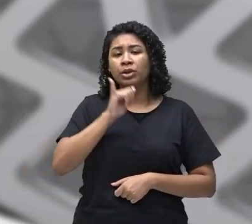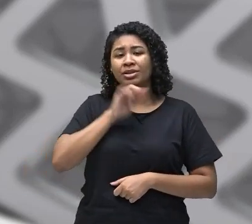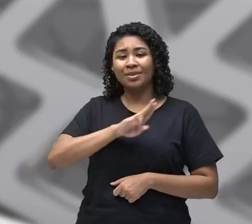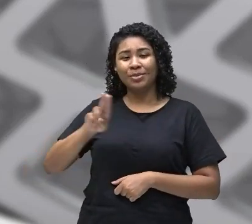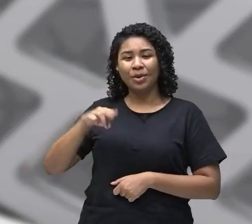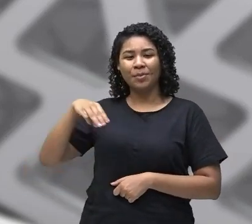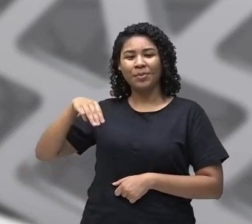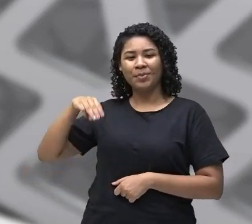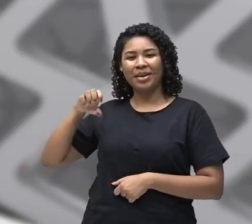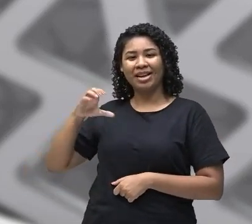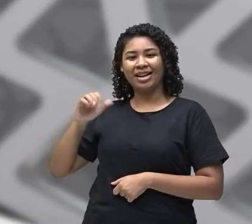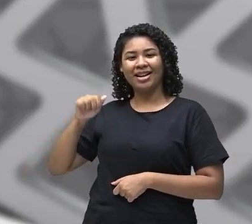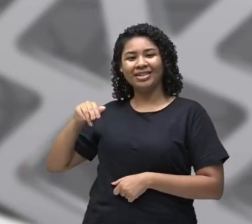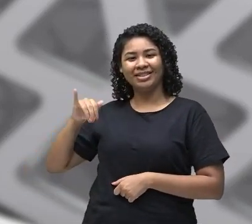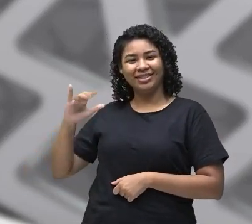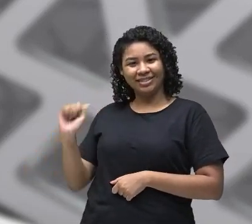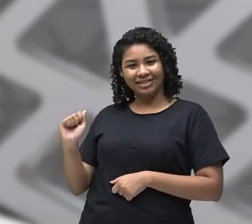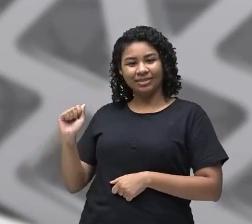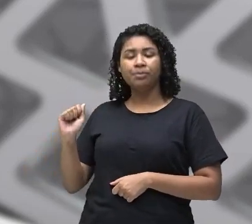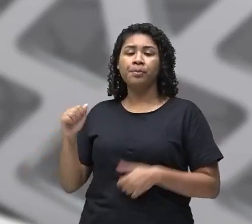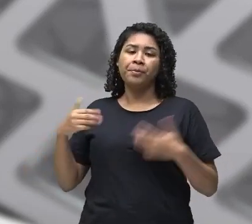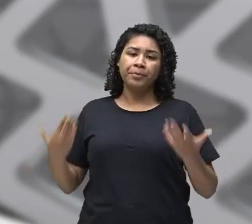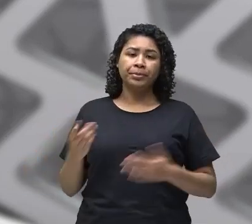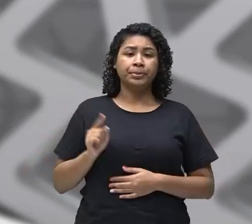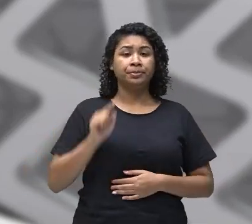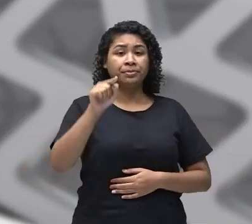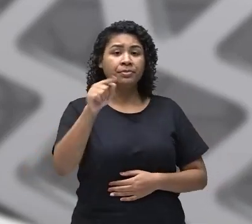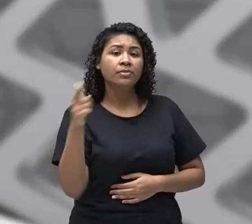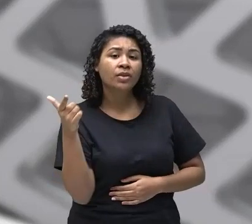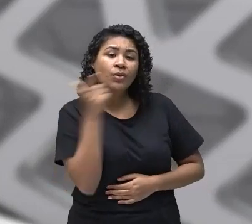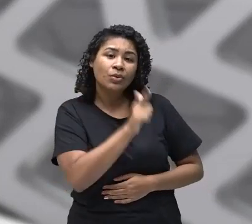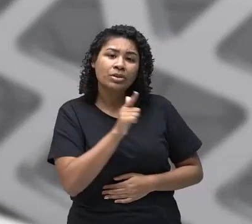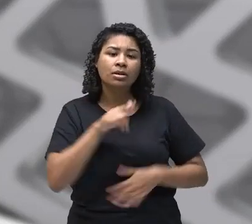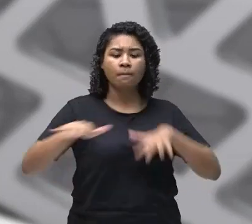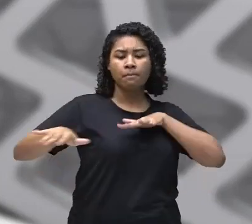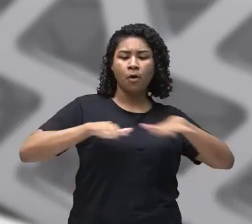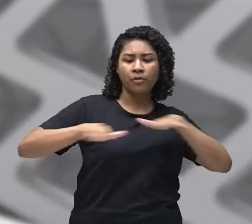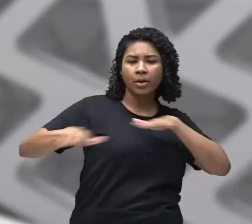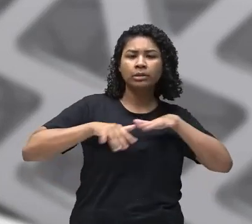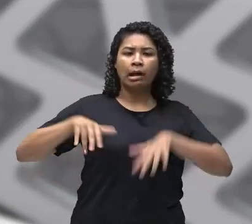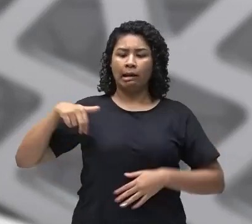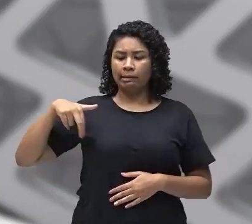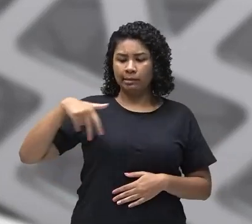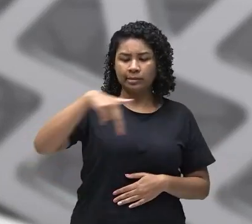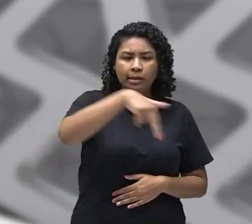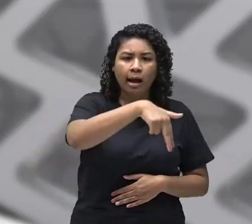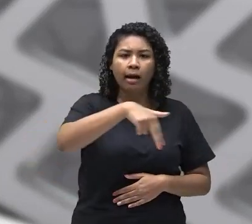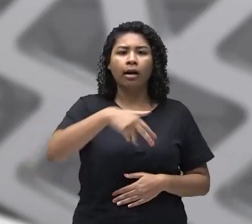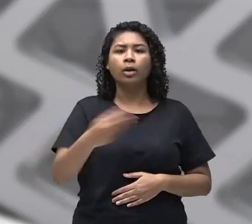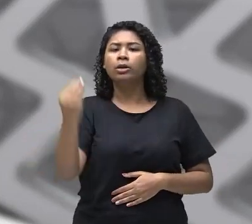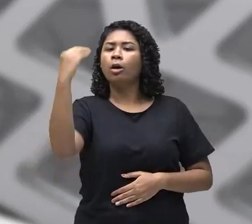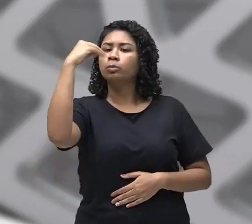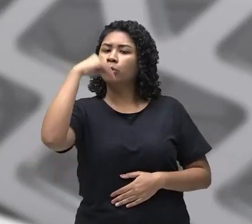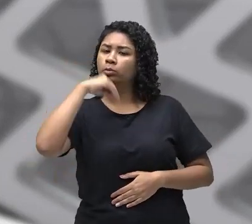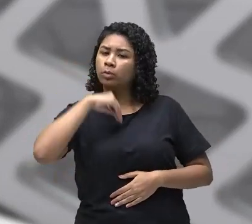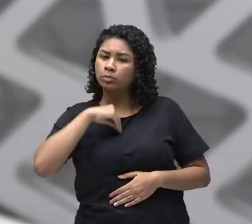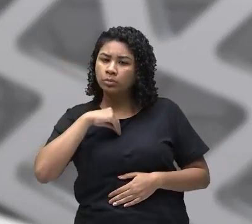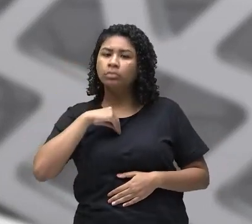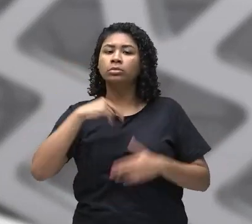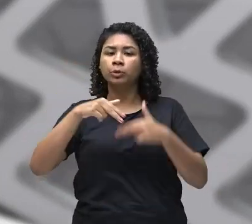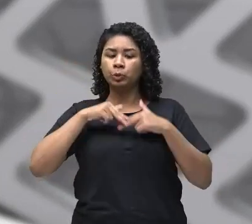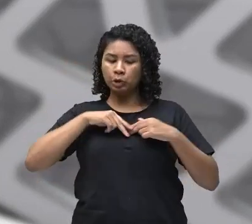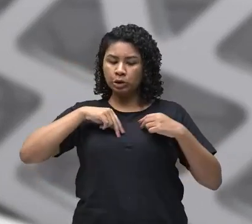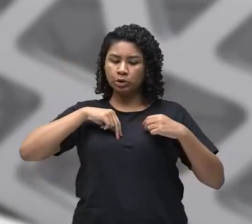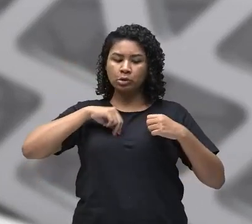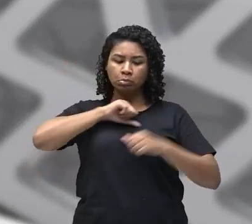mecânica que para você se locomover andar enfim você se alimenta e esta